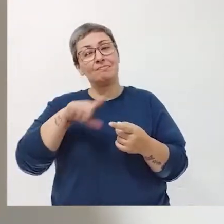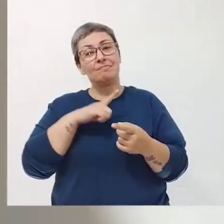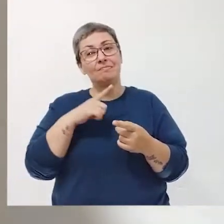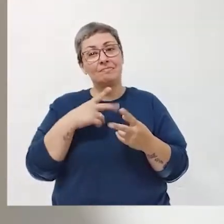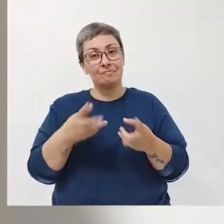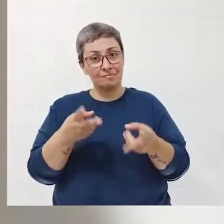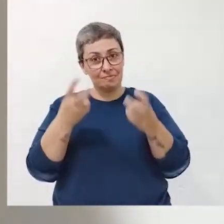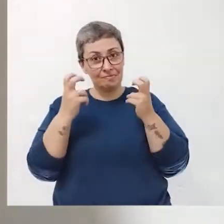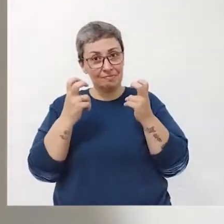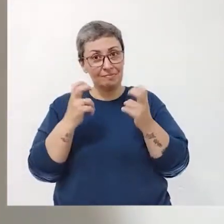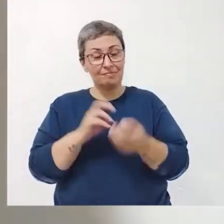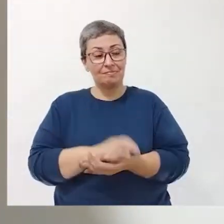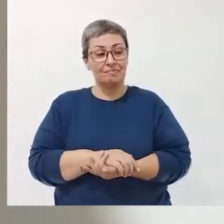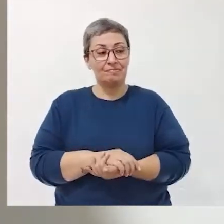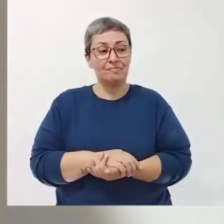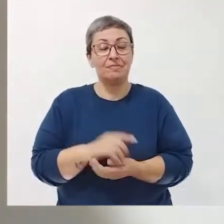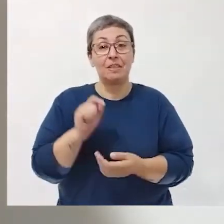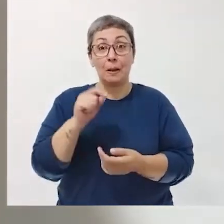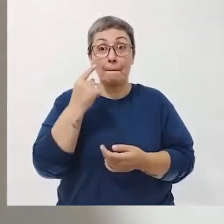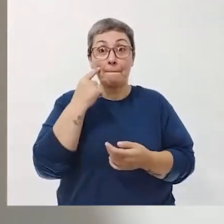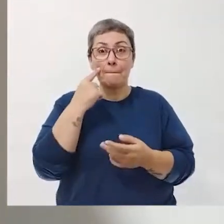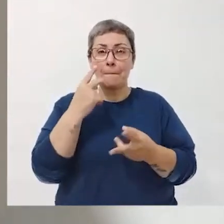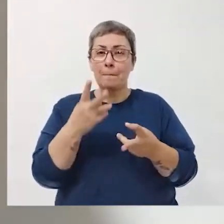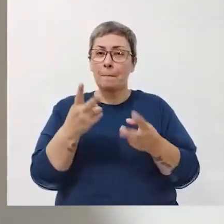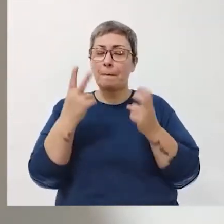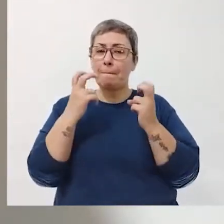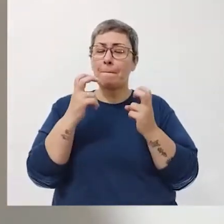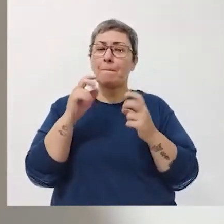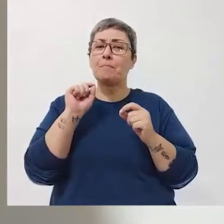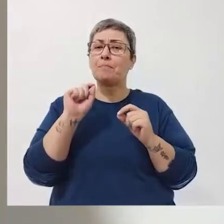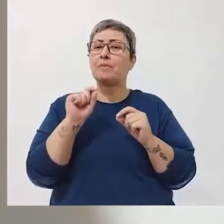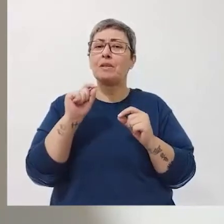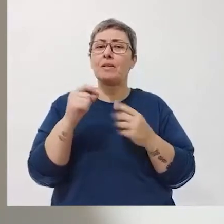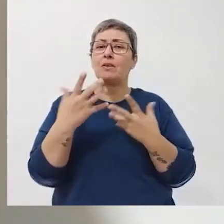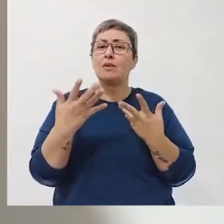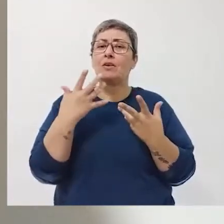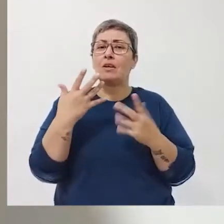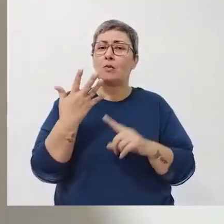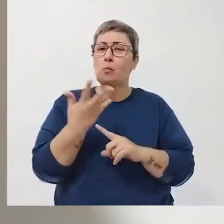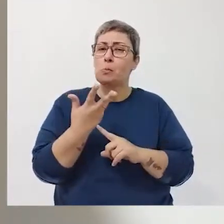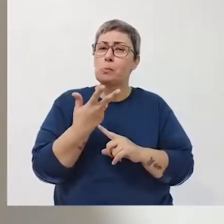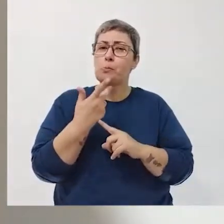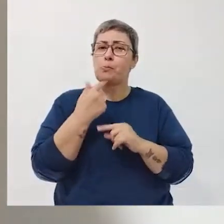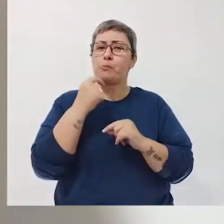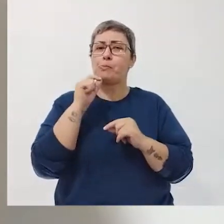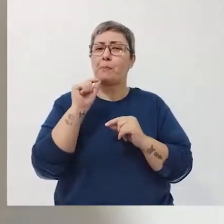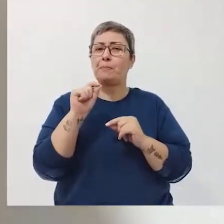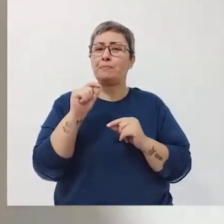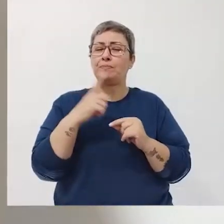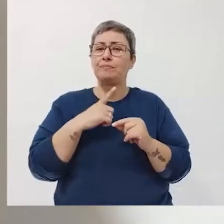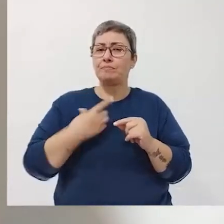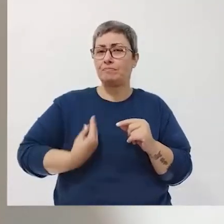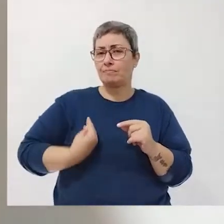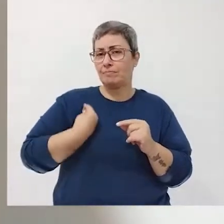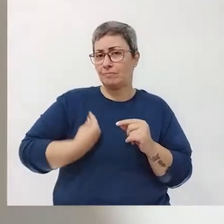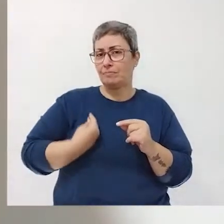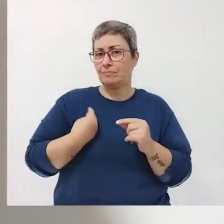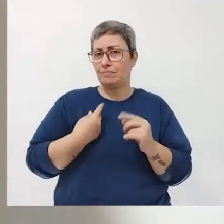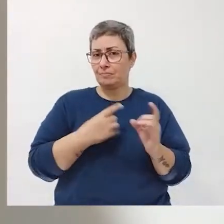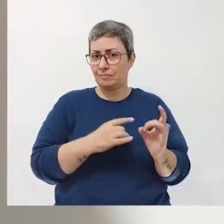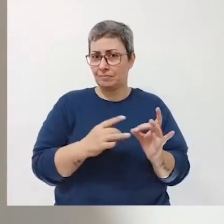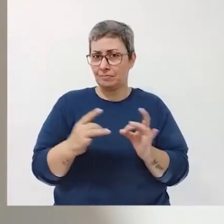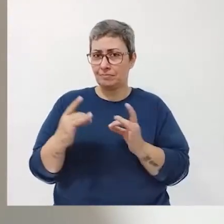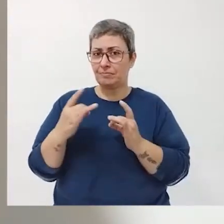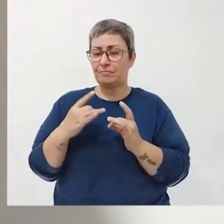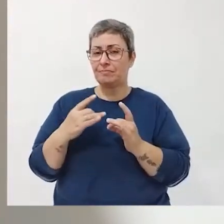já repararam nisso. Vocês já repararam o quanto a arte está presente no nosso